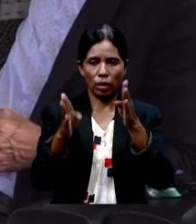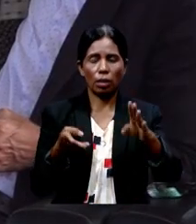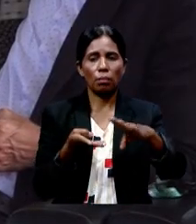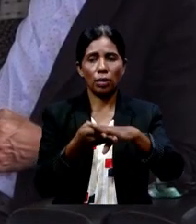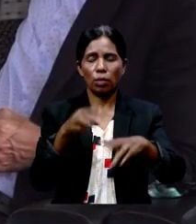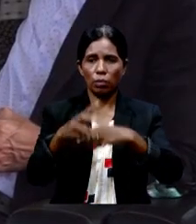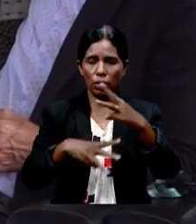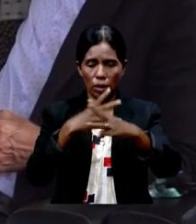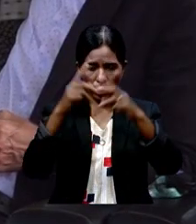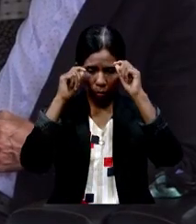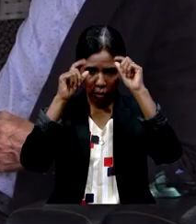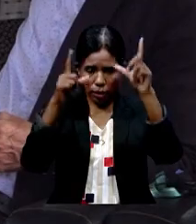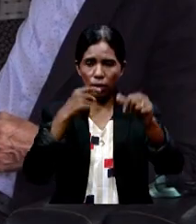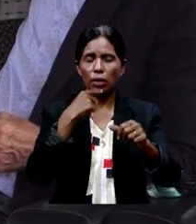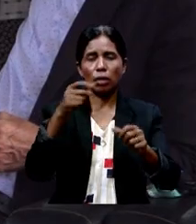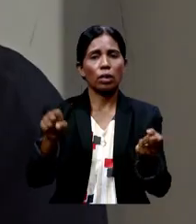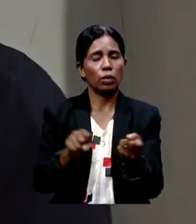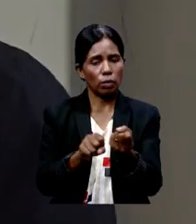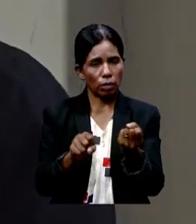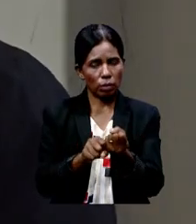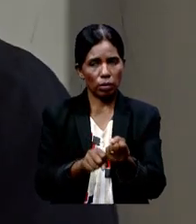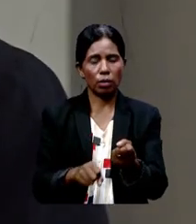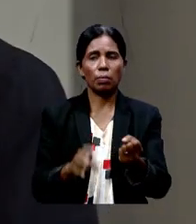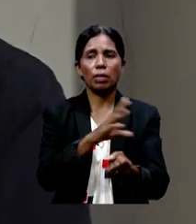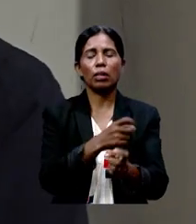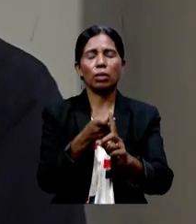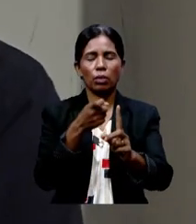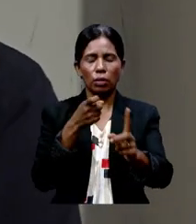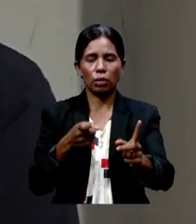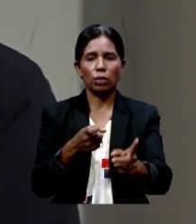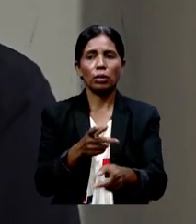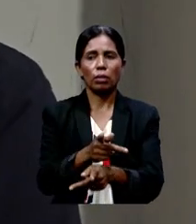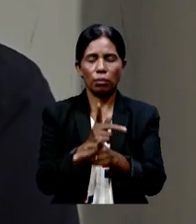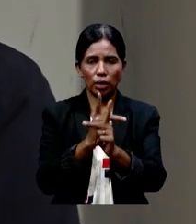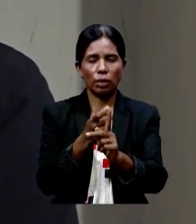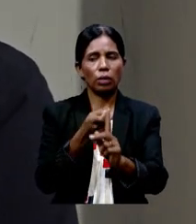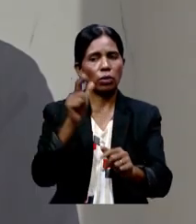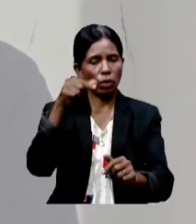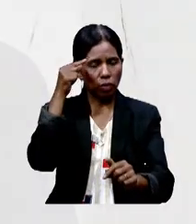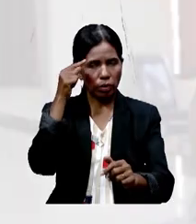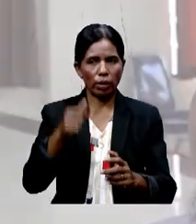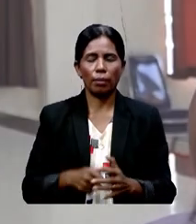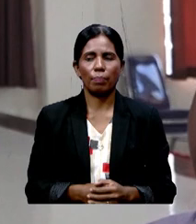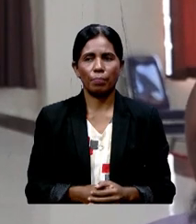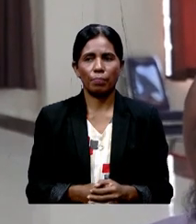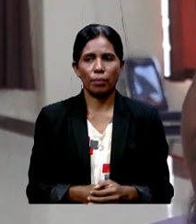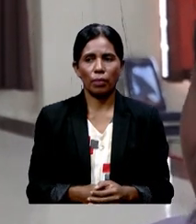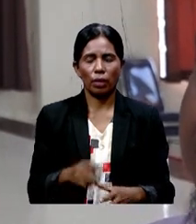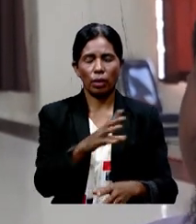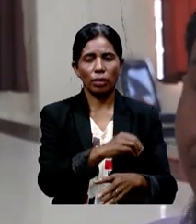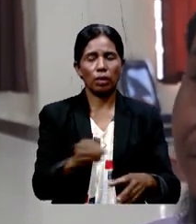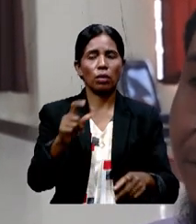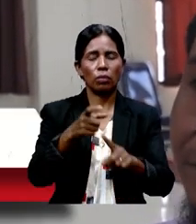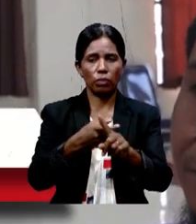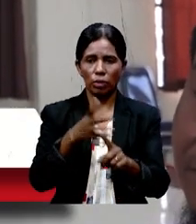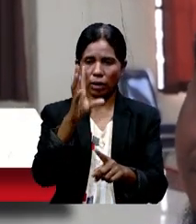de Timor-Leste hateten, contribuição ba crescimento né, mais russo despesa governamental. Producer report every six months